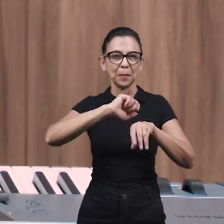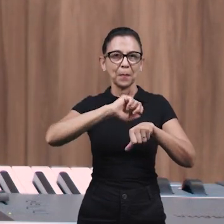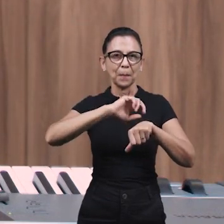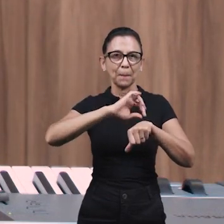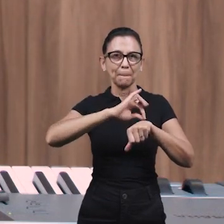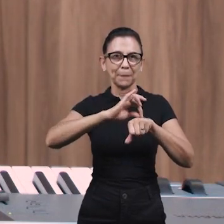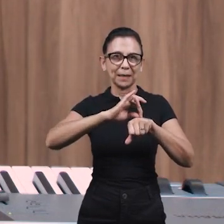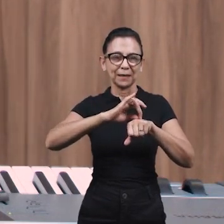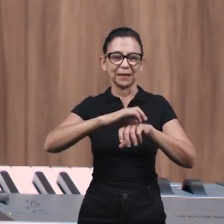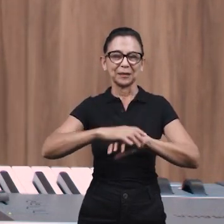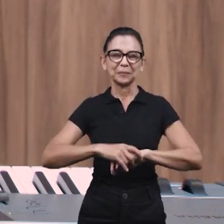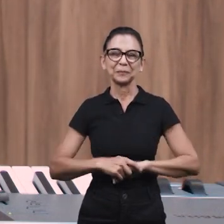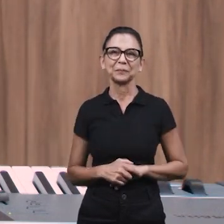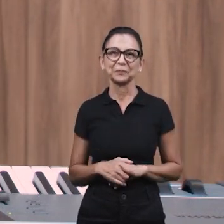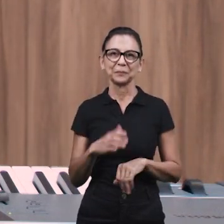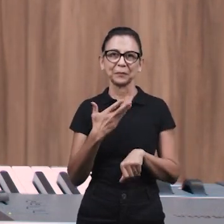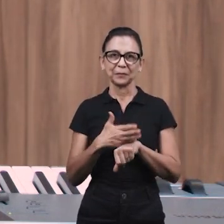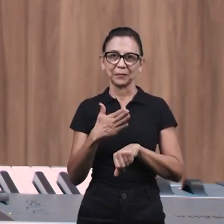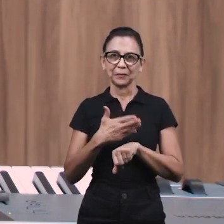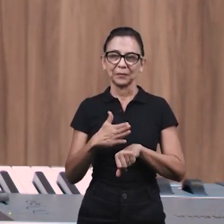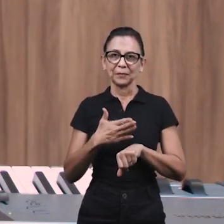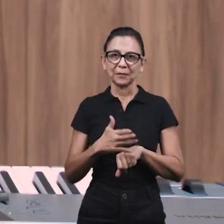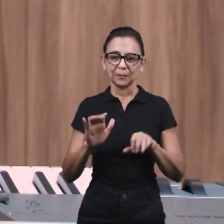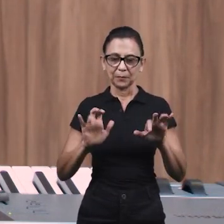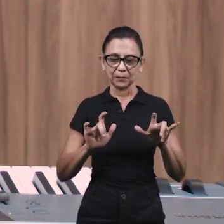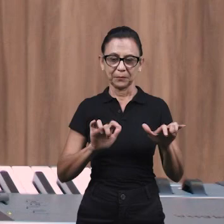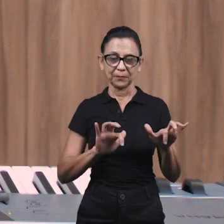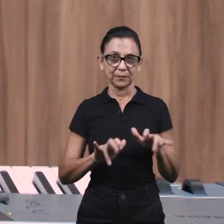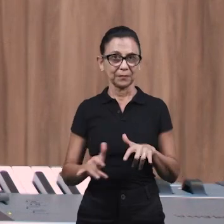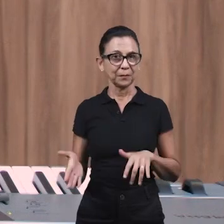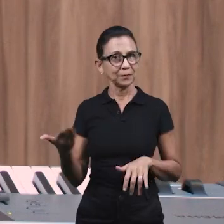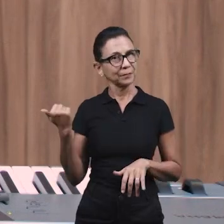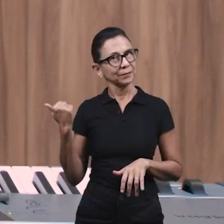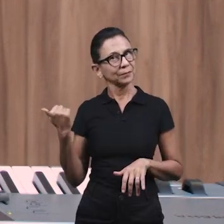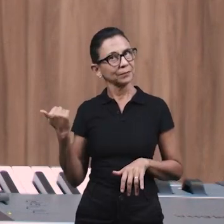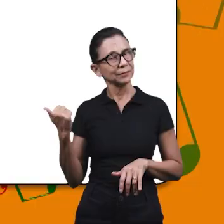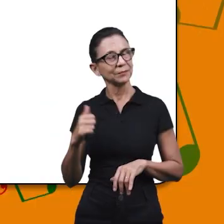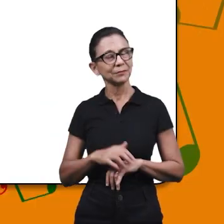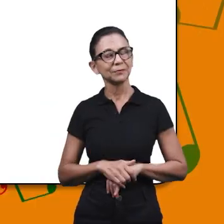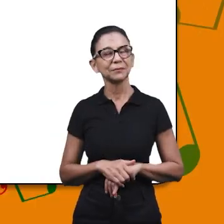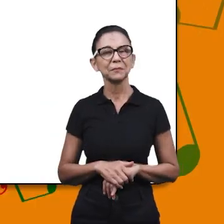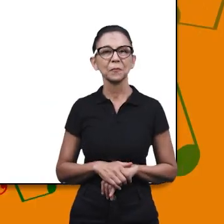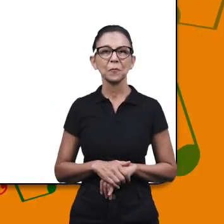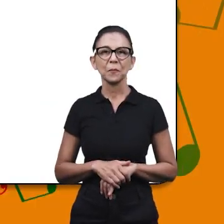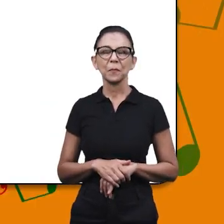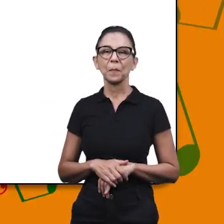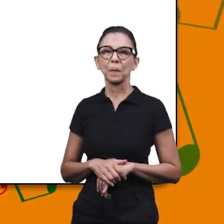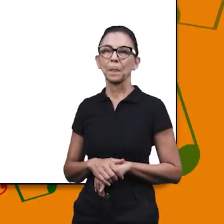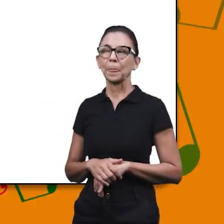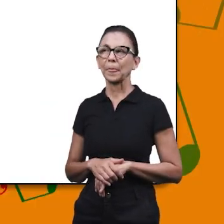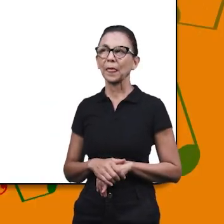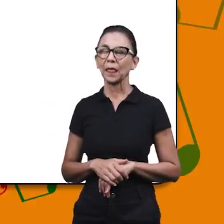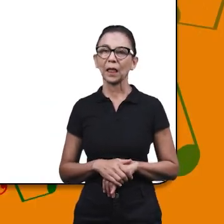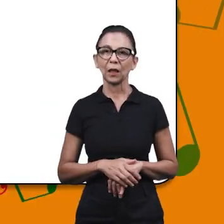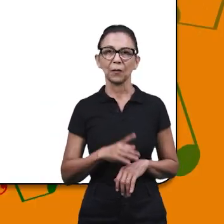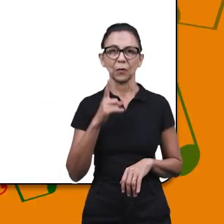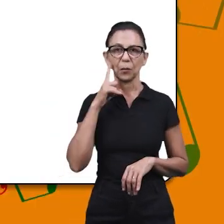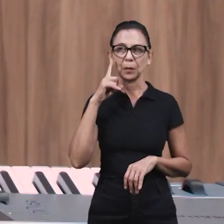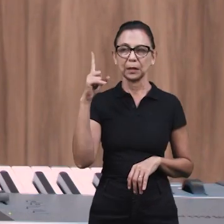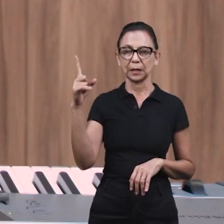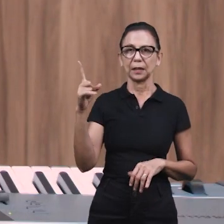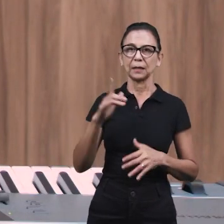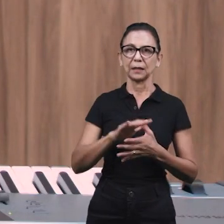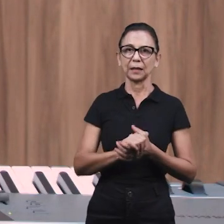notinha preta. Nós vamos treinar a escala agora no teclado. Vamos lá? Aqui eu tenho a minha